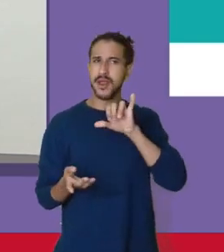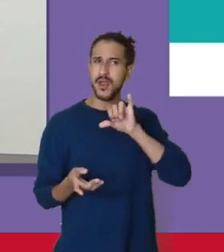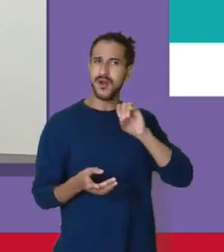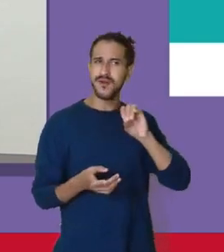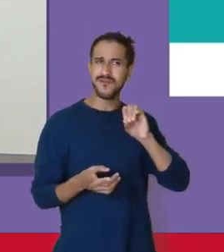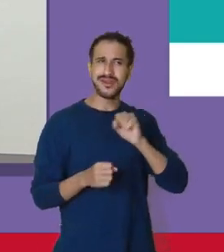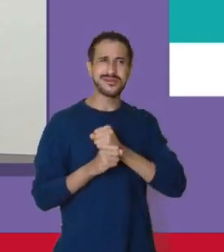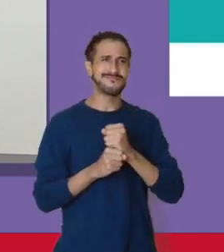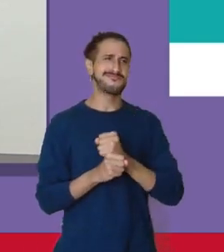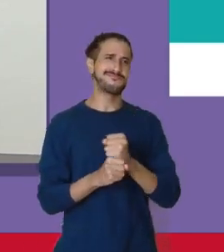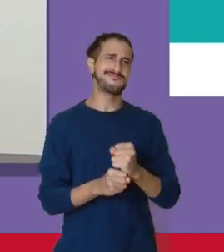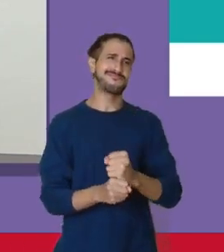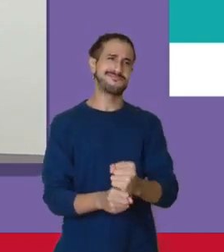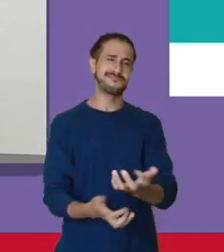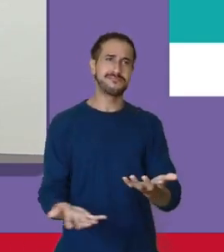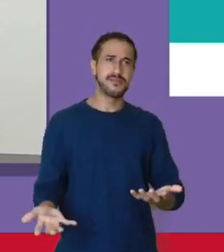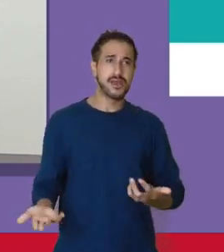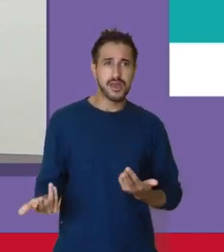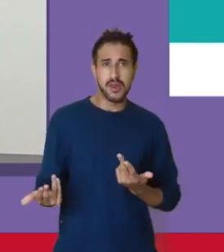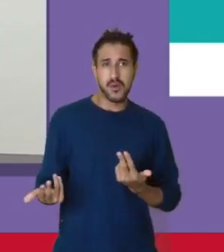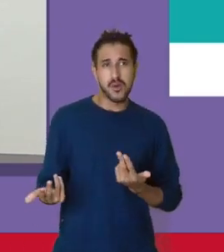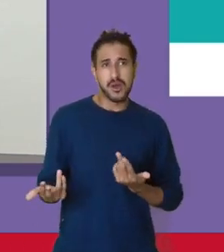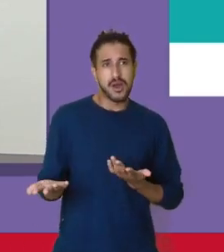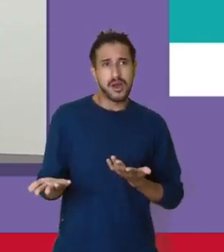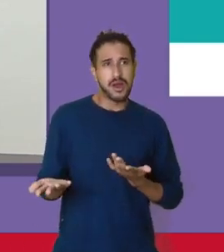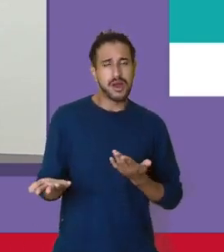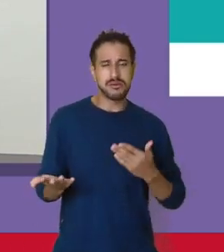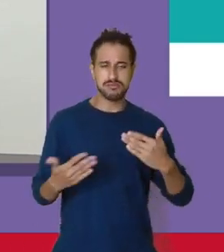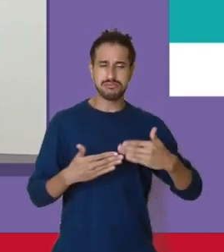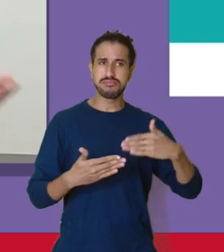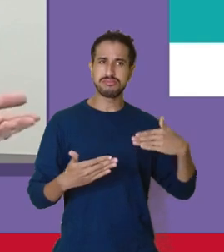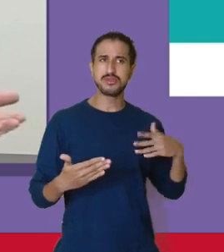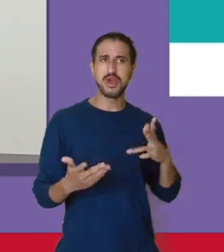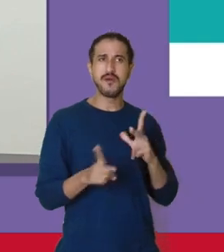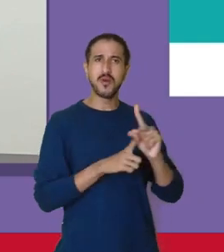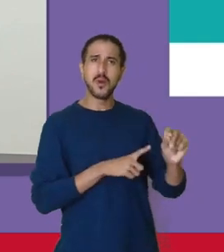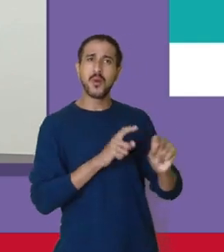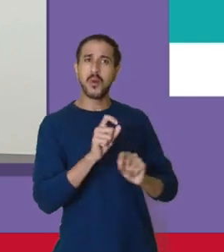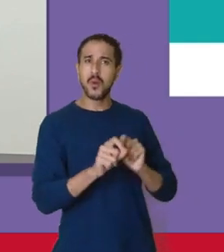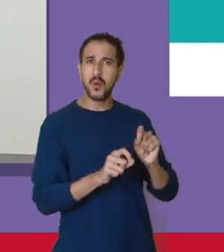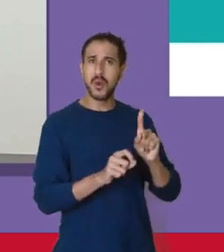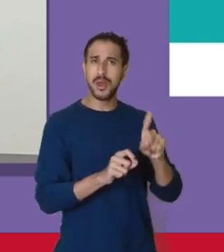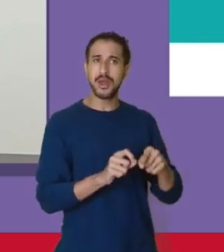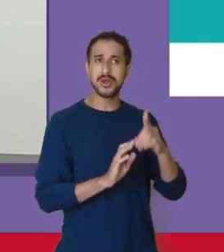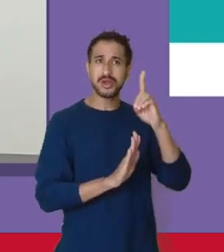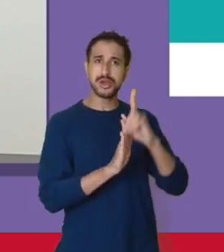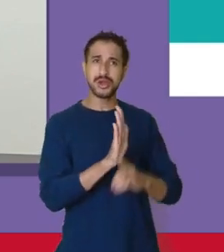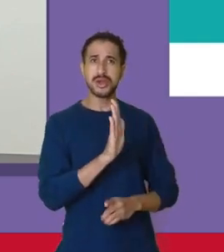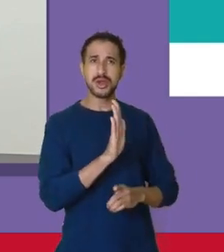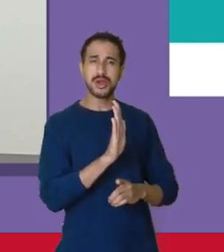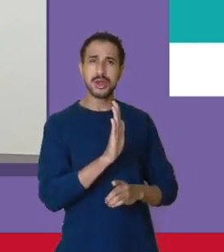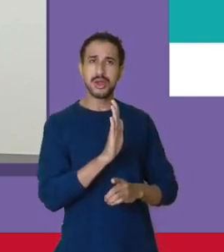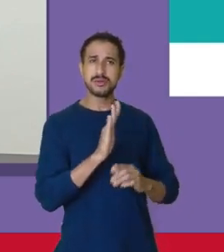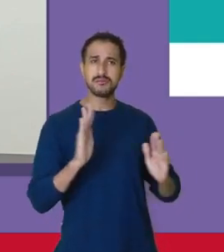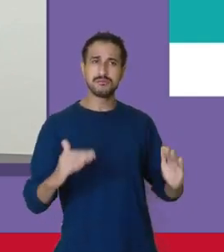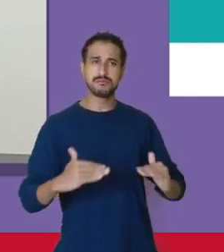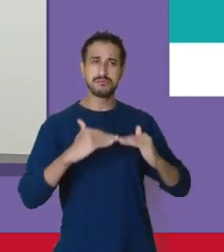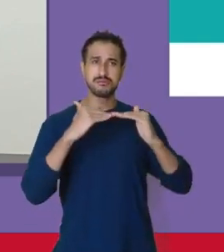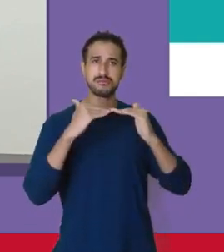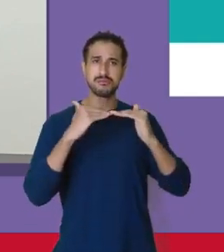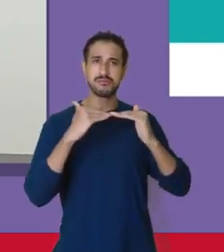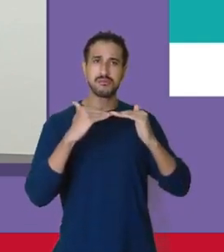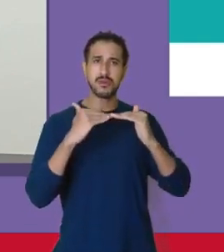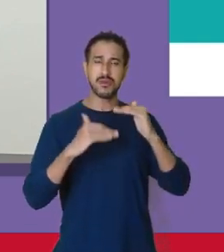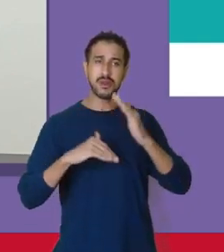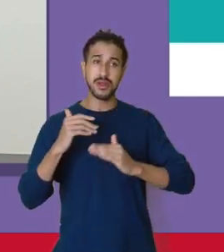anos, né? E assim como direitos recém-conquistados, que foi ao direito da equiparação